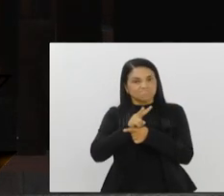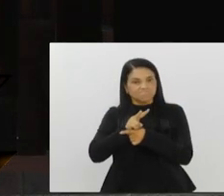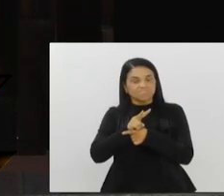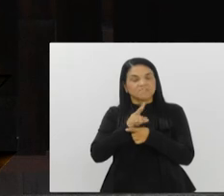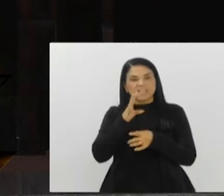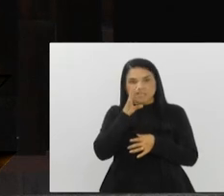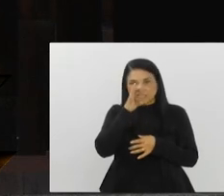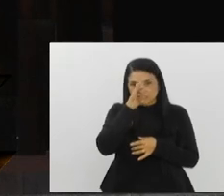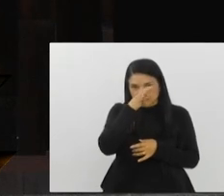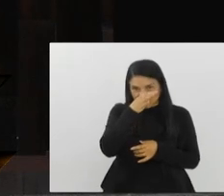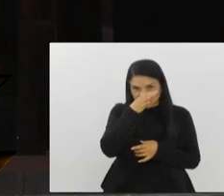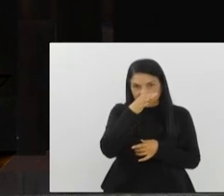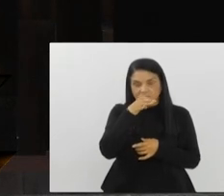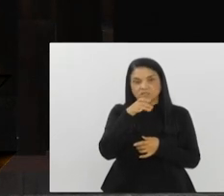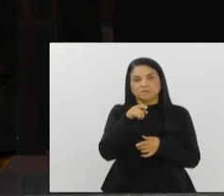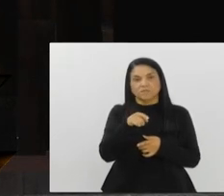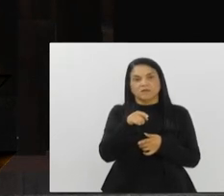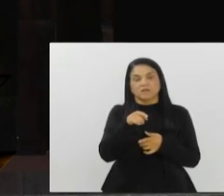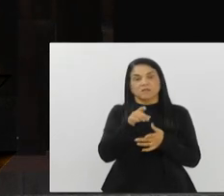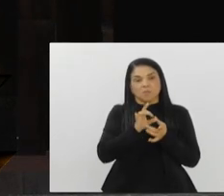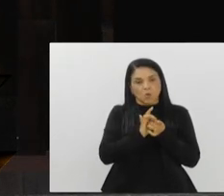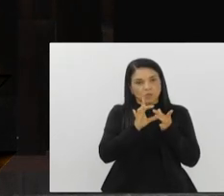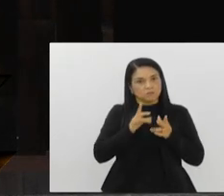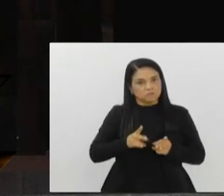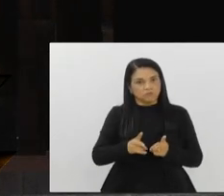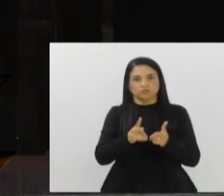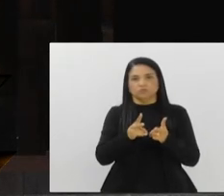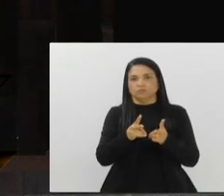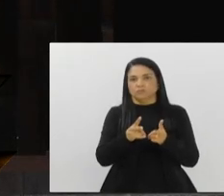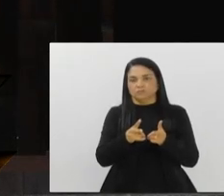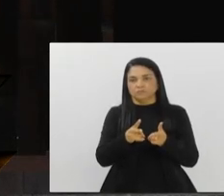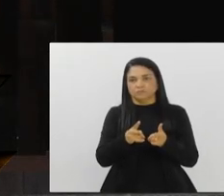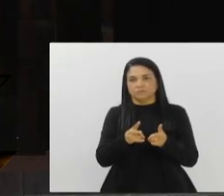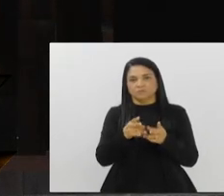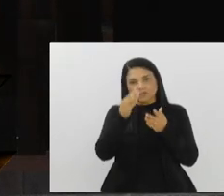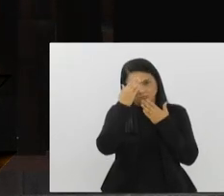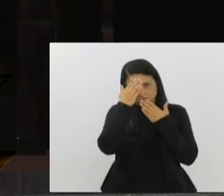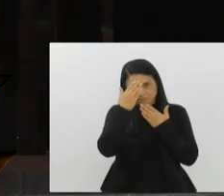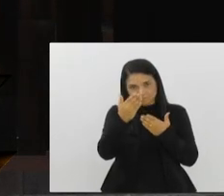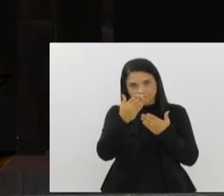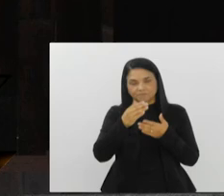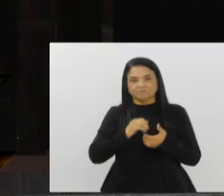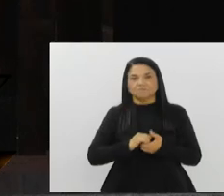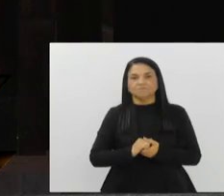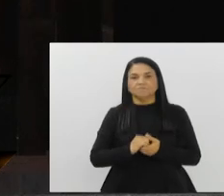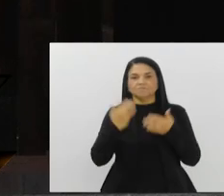resistir para que ela não se desfaça por isso eu agradeço